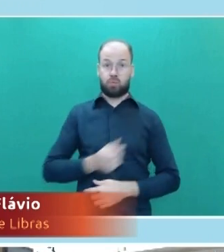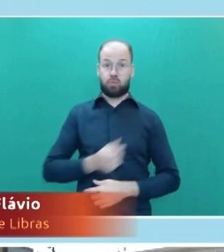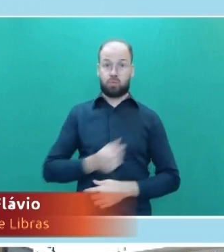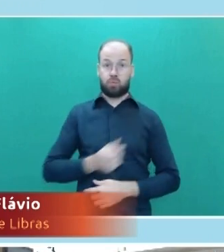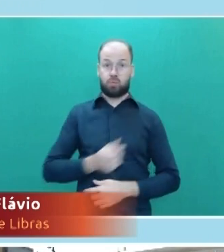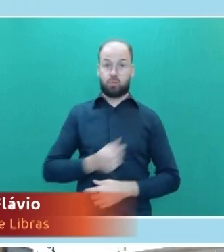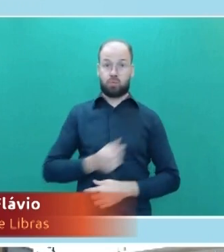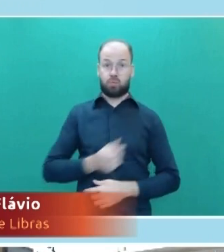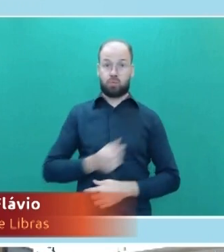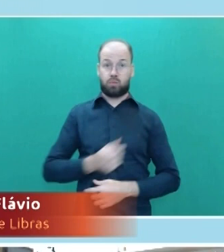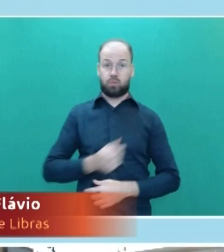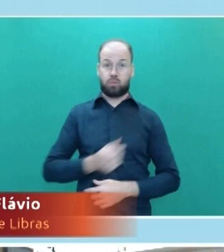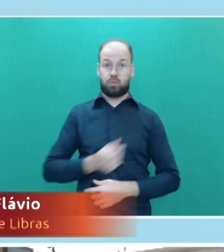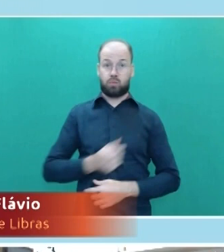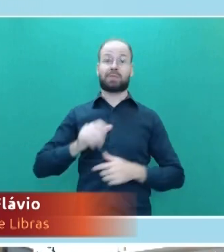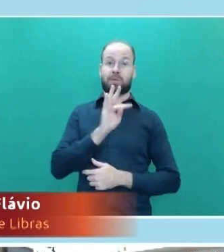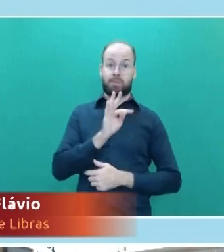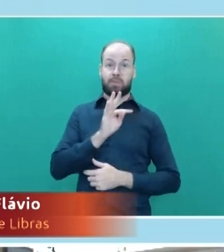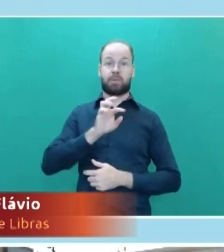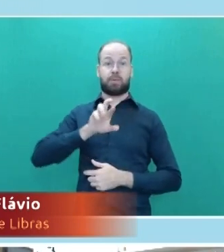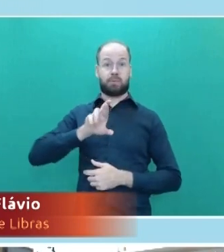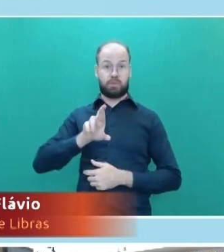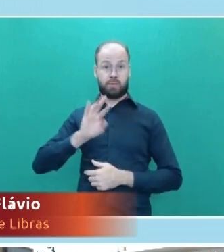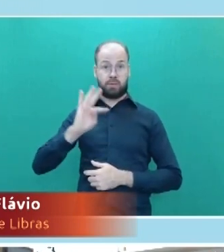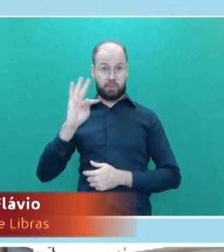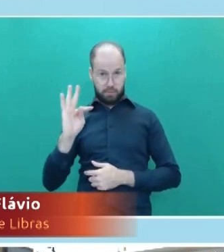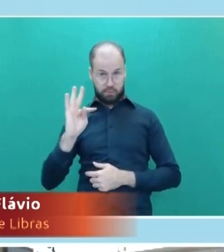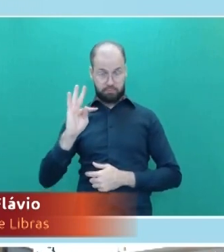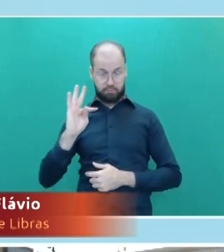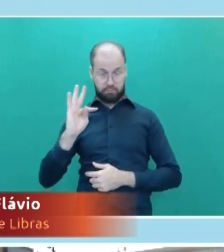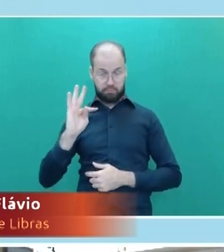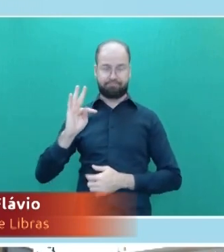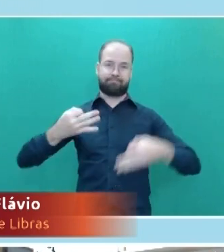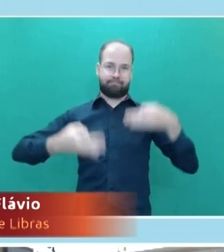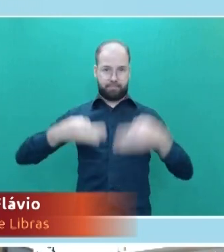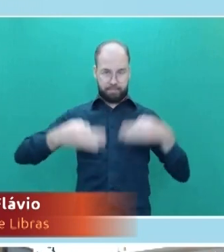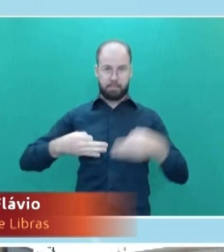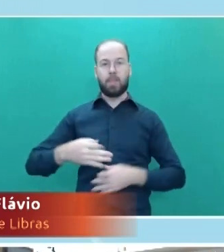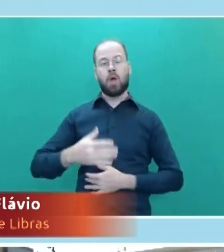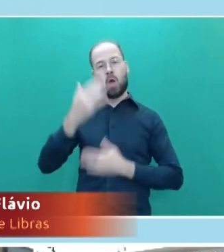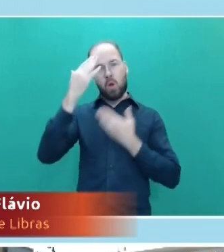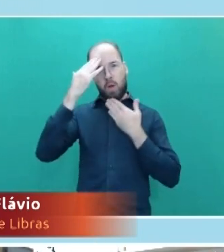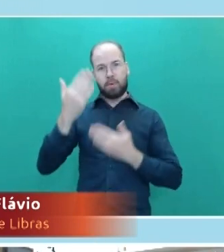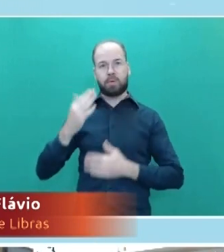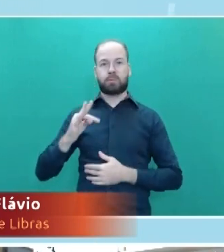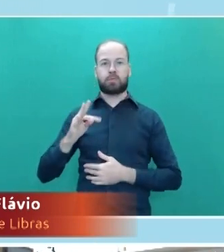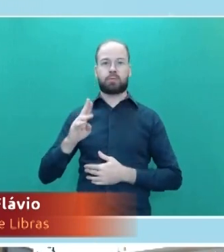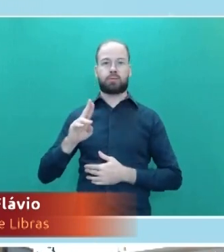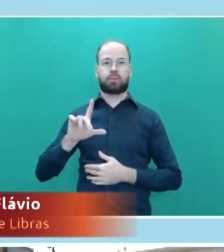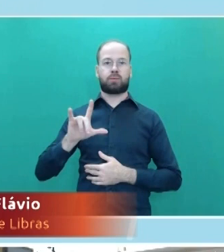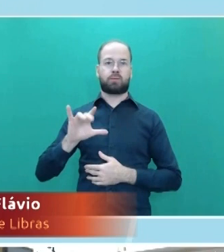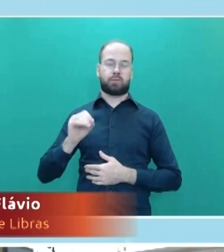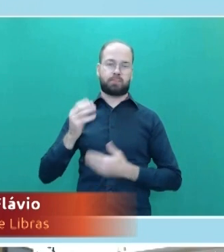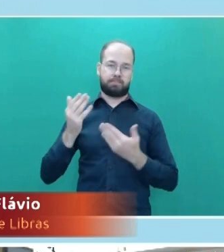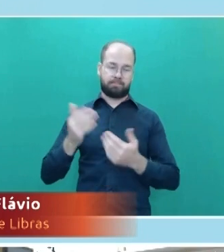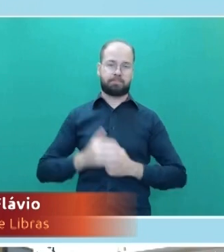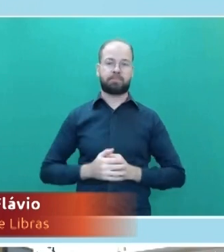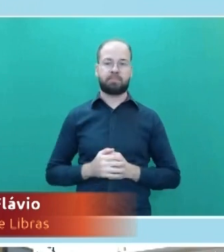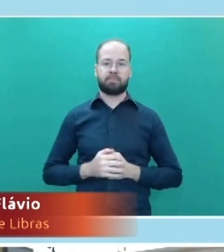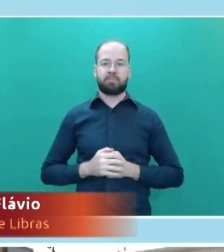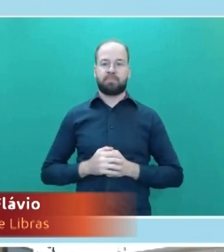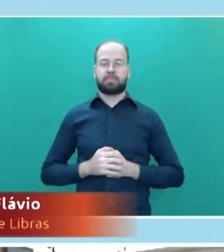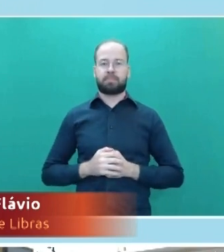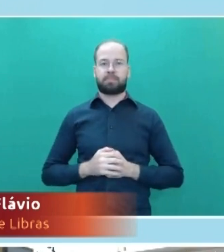do... Olá, Túlio, muito obrigada pela sua presença. Bem-vindo aqui. Oi, Camila,